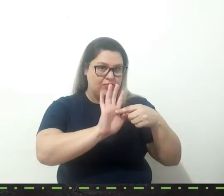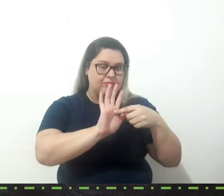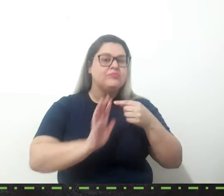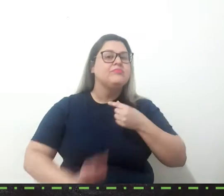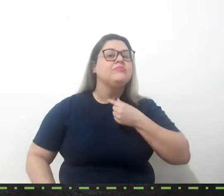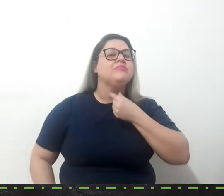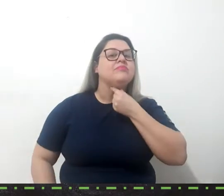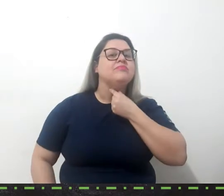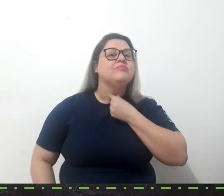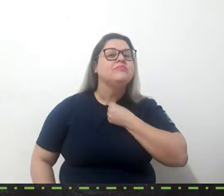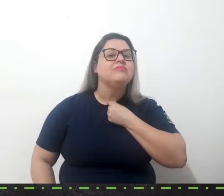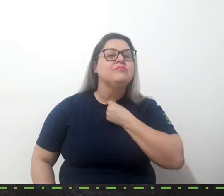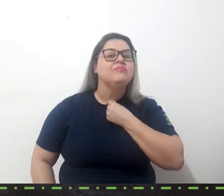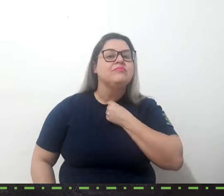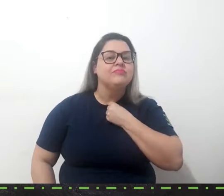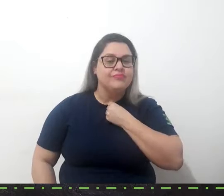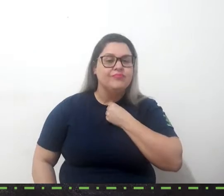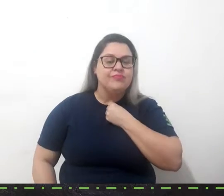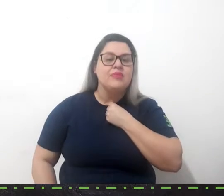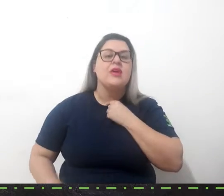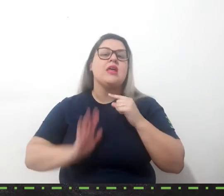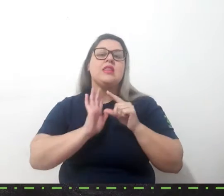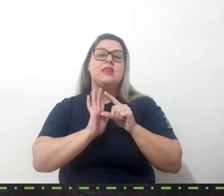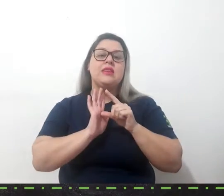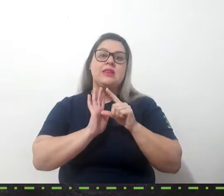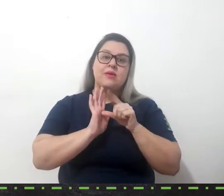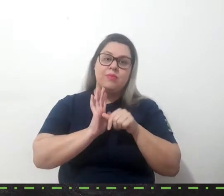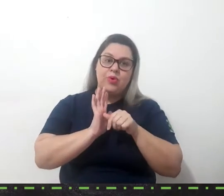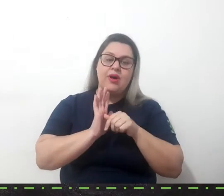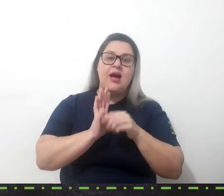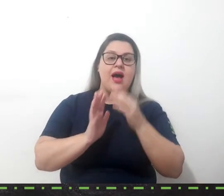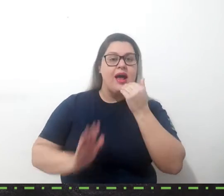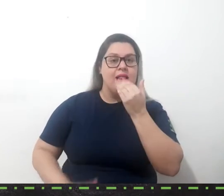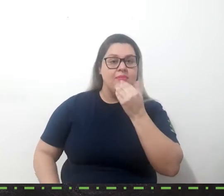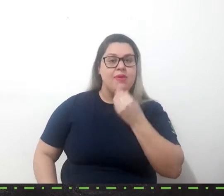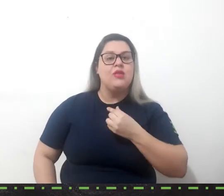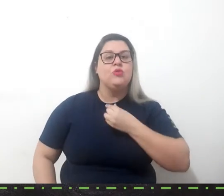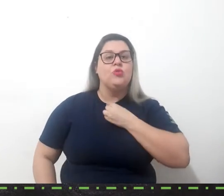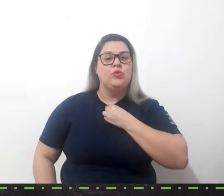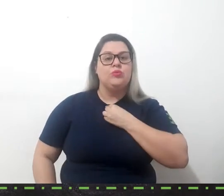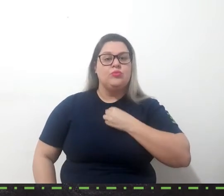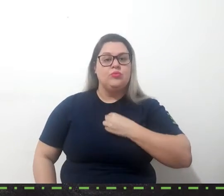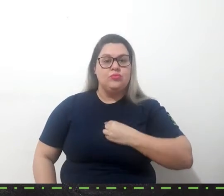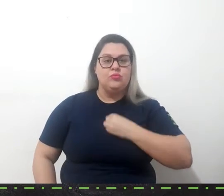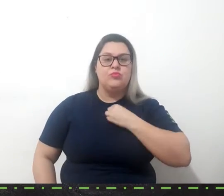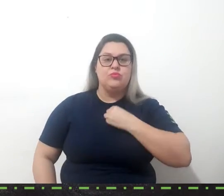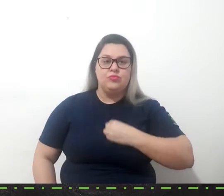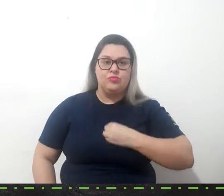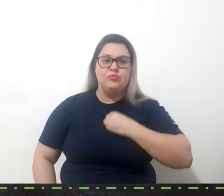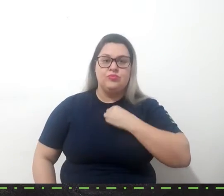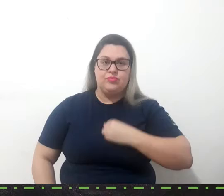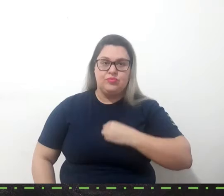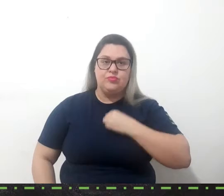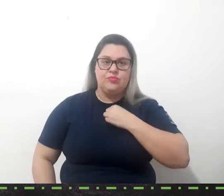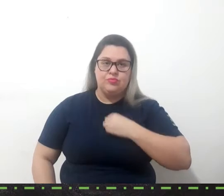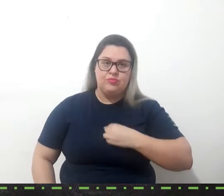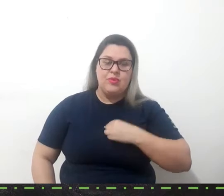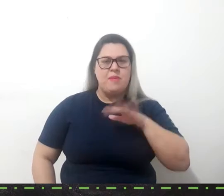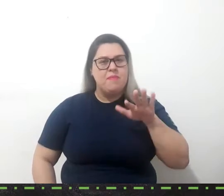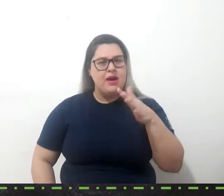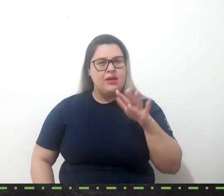garganta. Depois o alimento passa para o esôfago, que é esse tubo mais ou menos